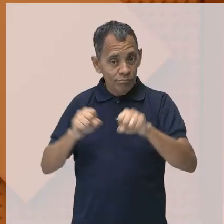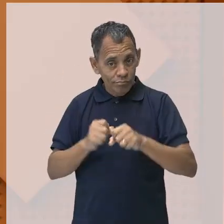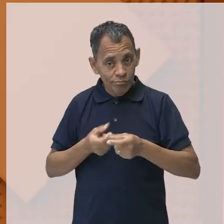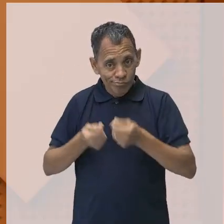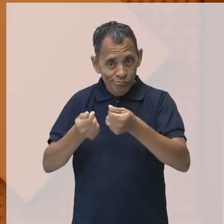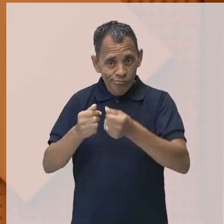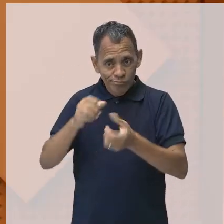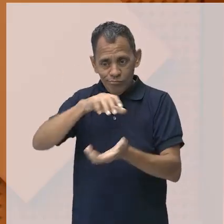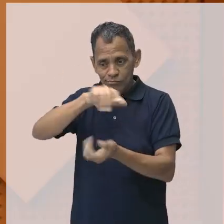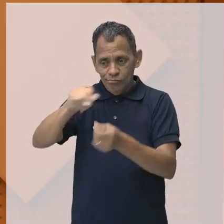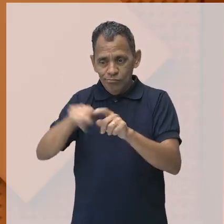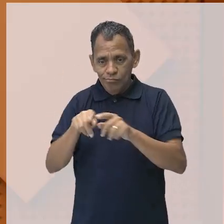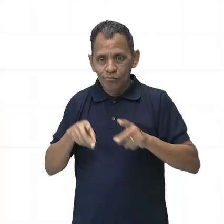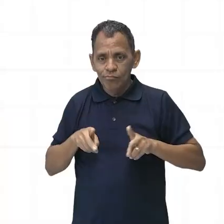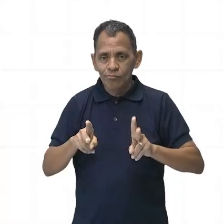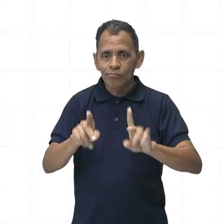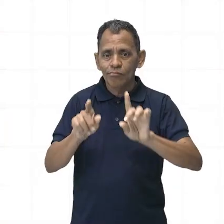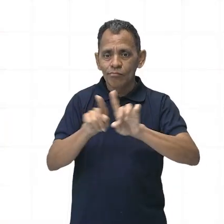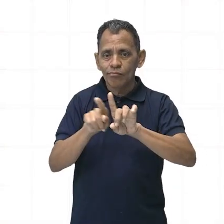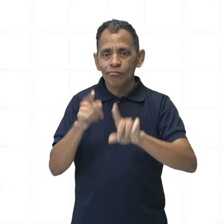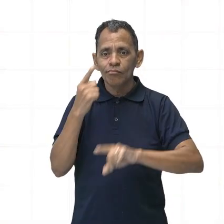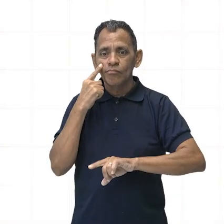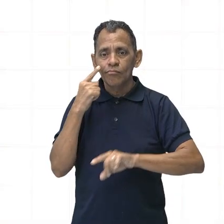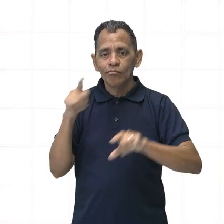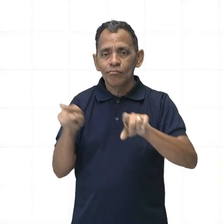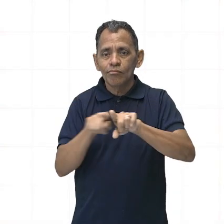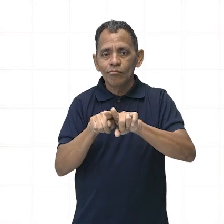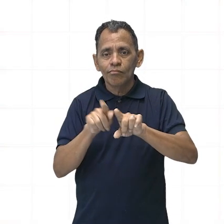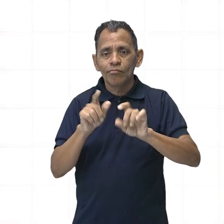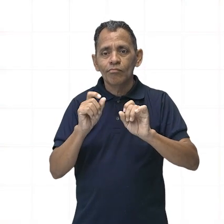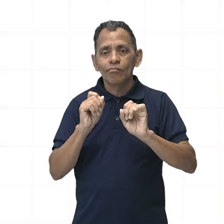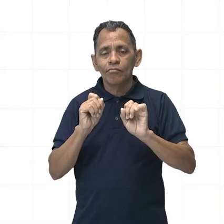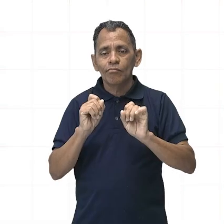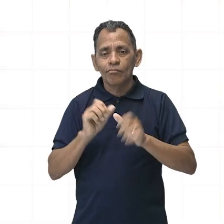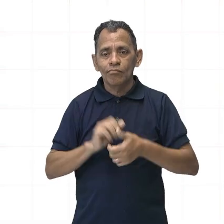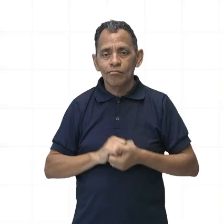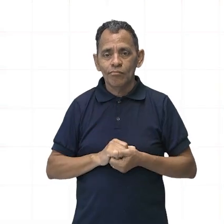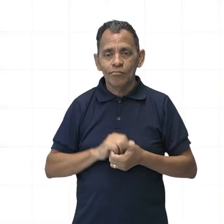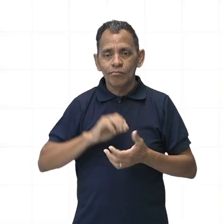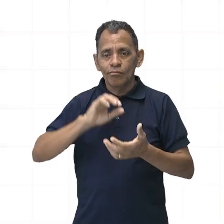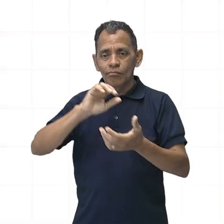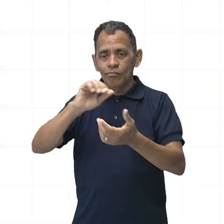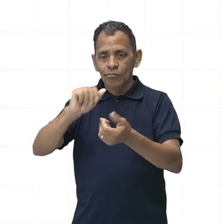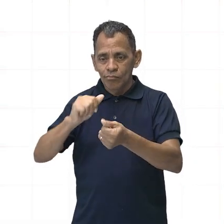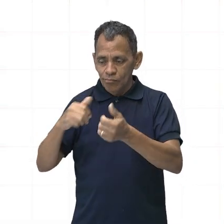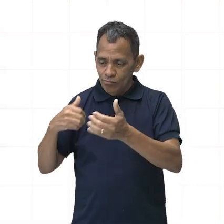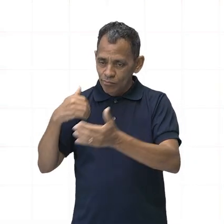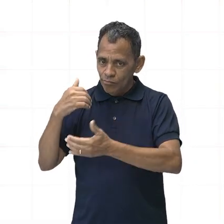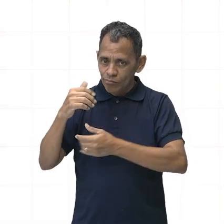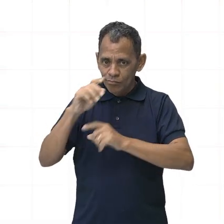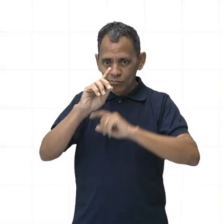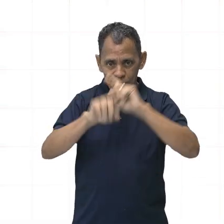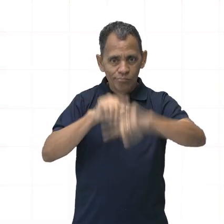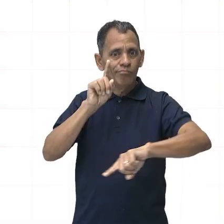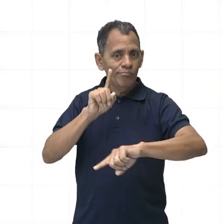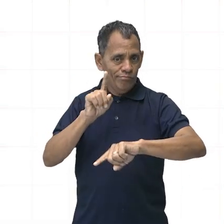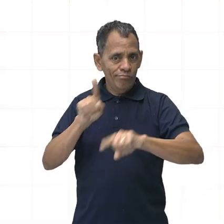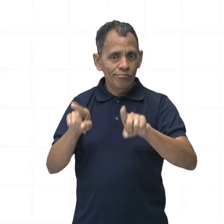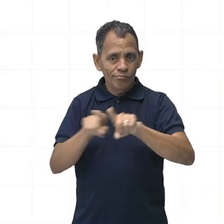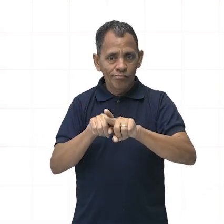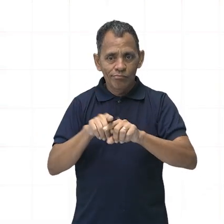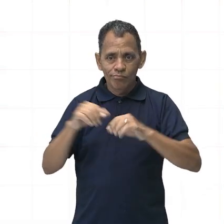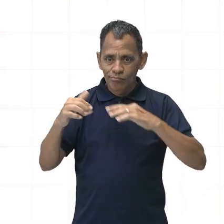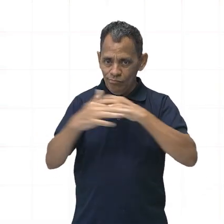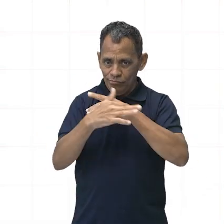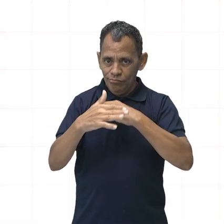Certo? Dando continuidade, a gente observa também que toda essa modernização dessas